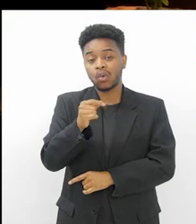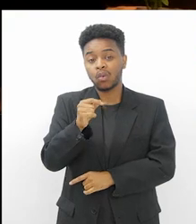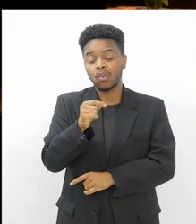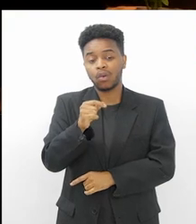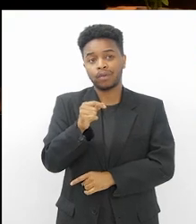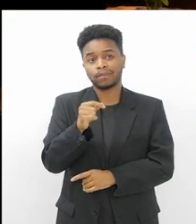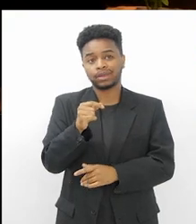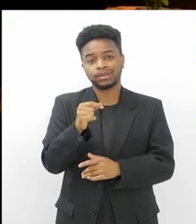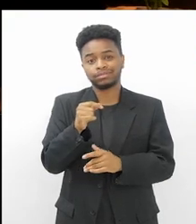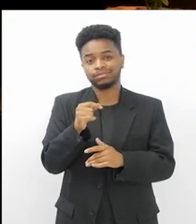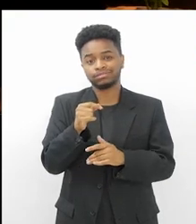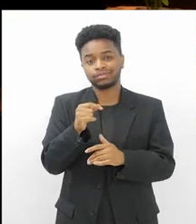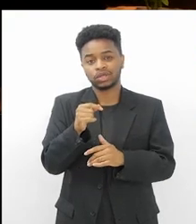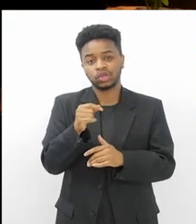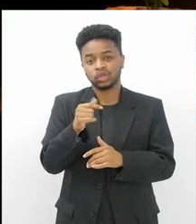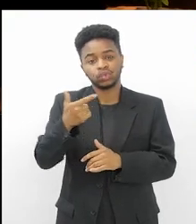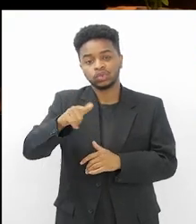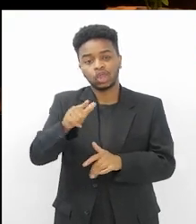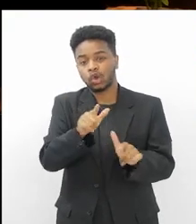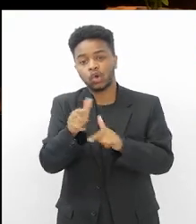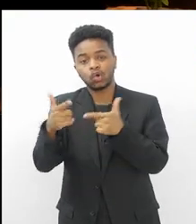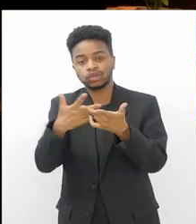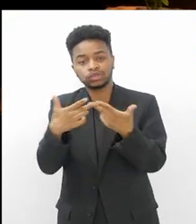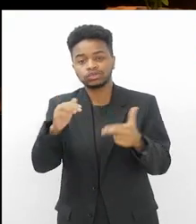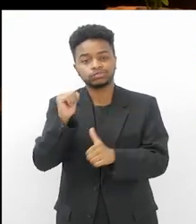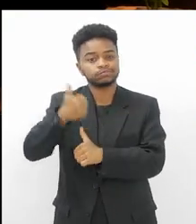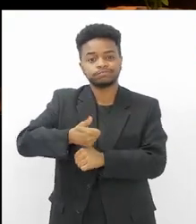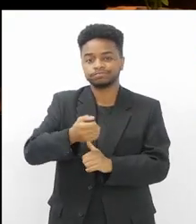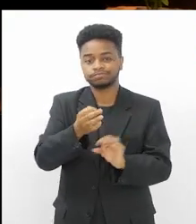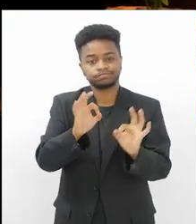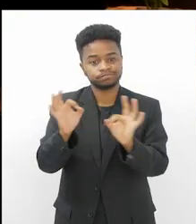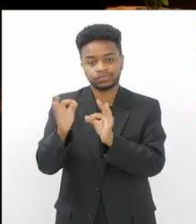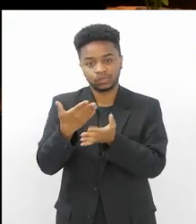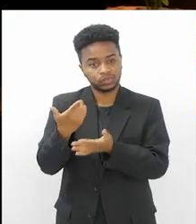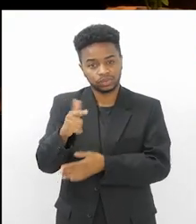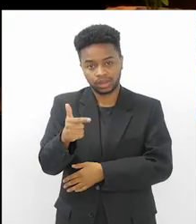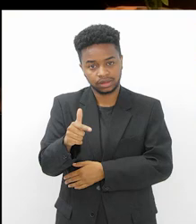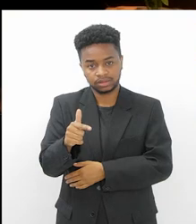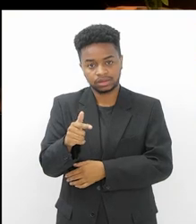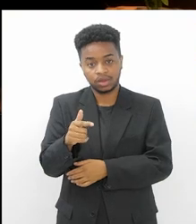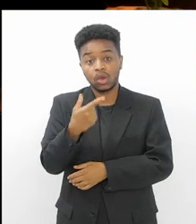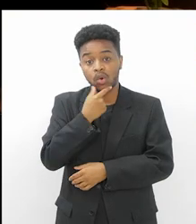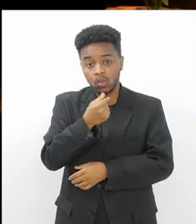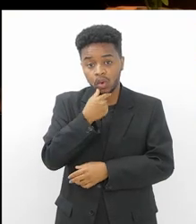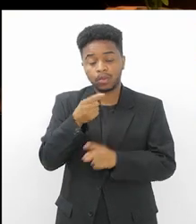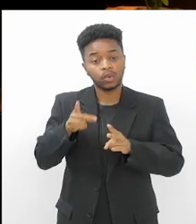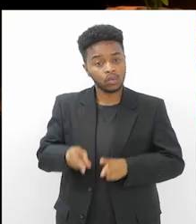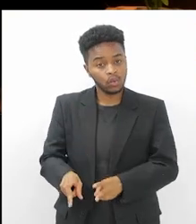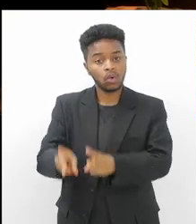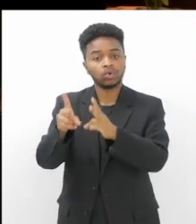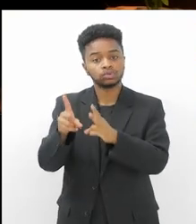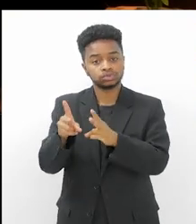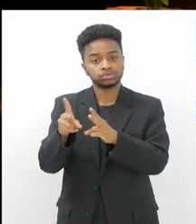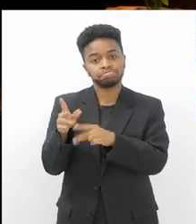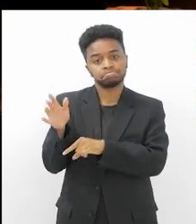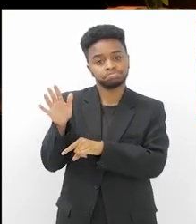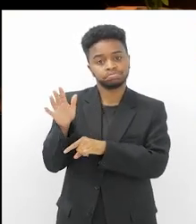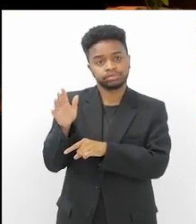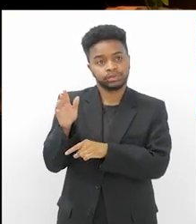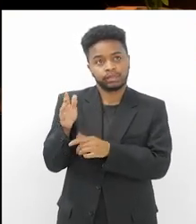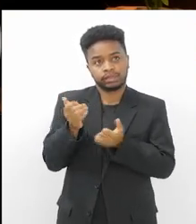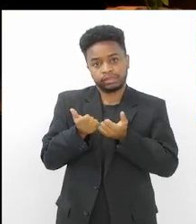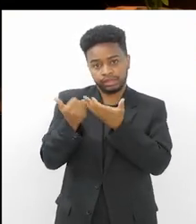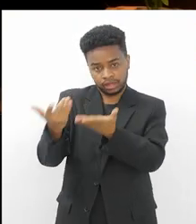o homem não necessariamente arranjou uma outra tarefa doméstica. Ele